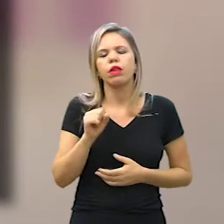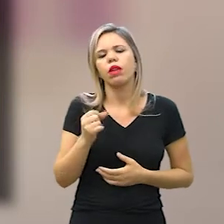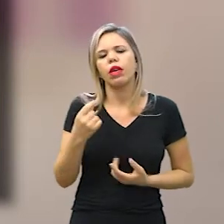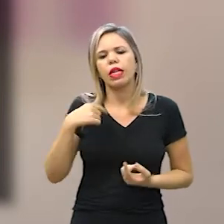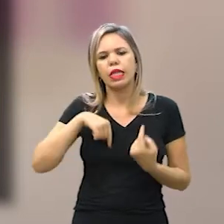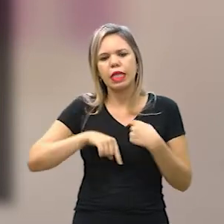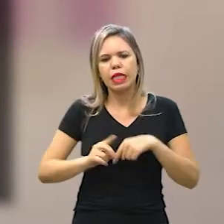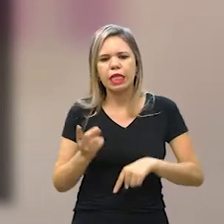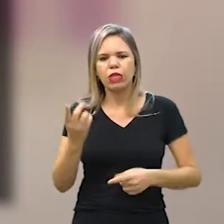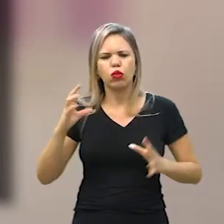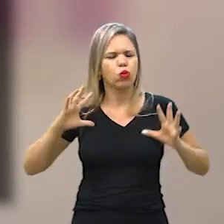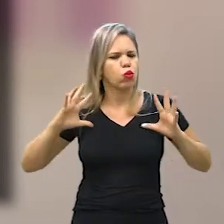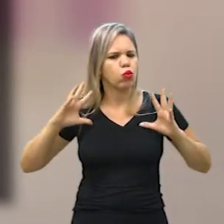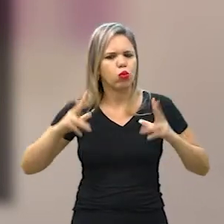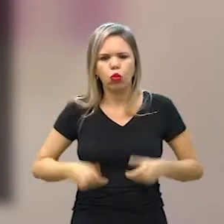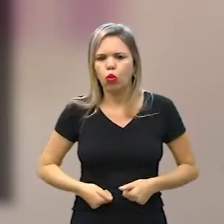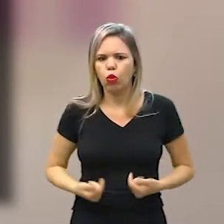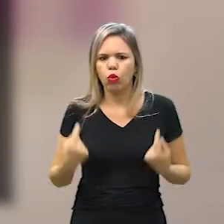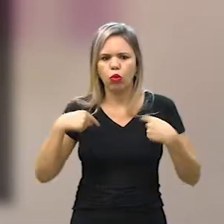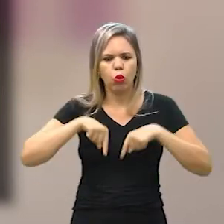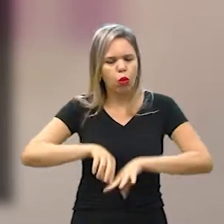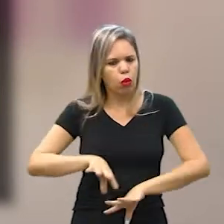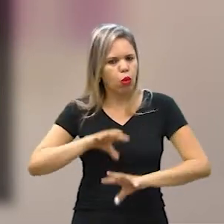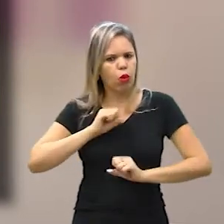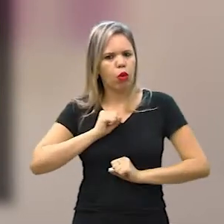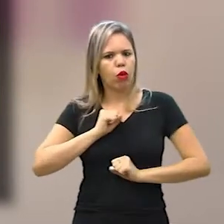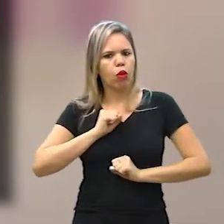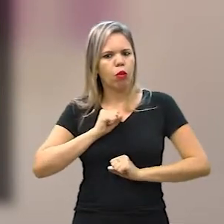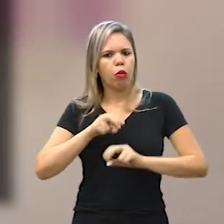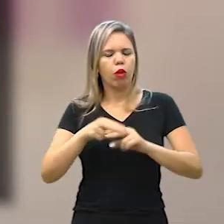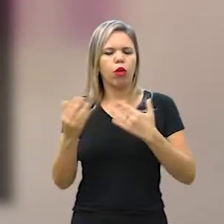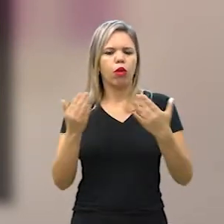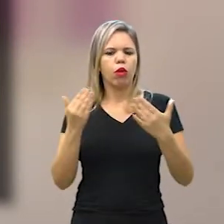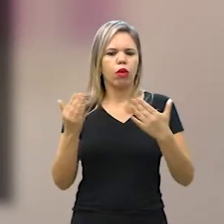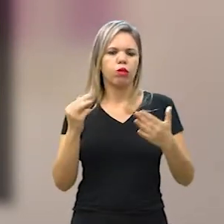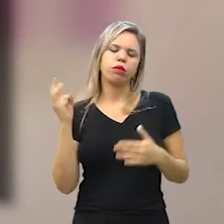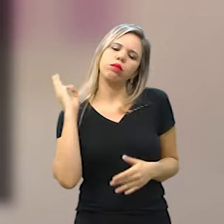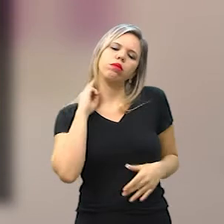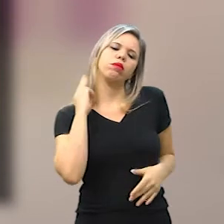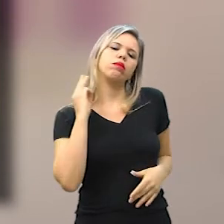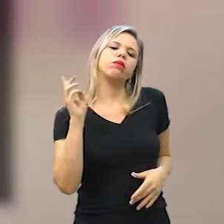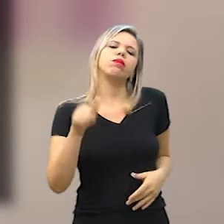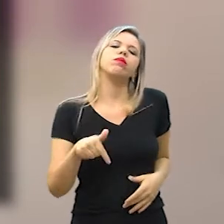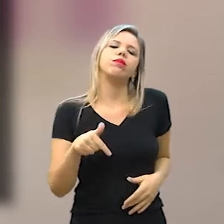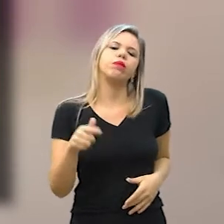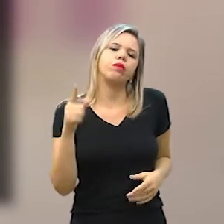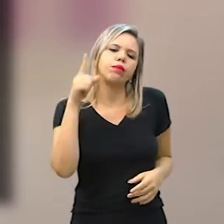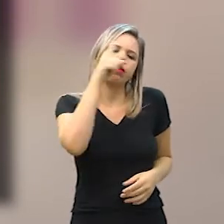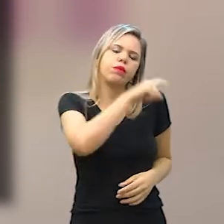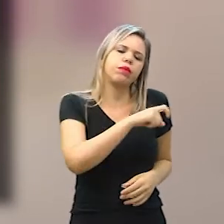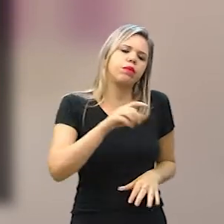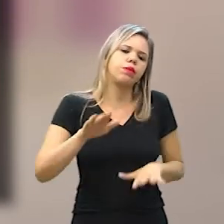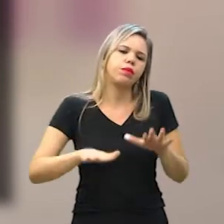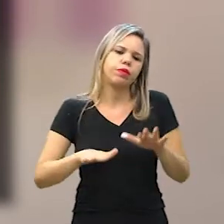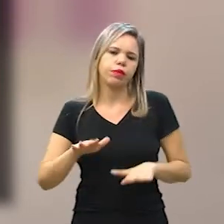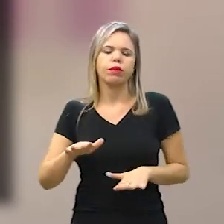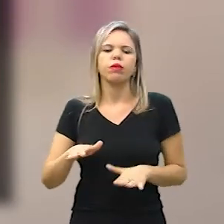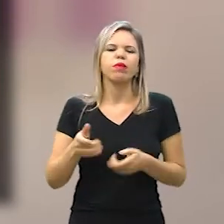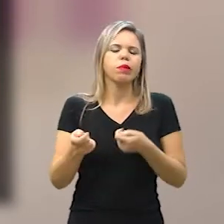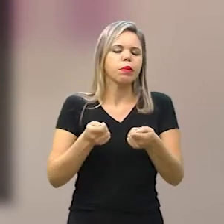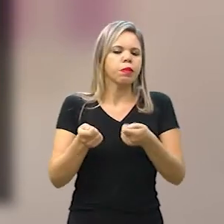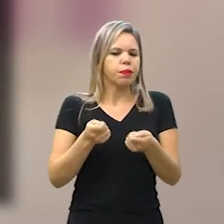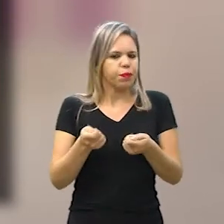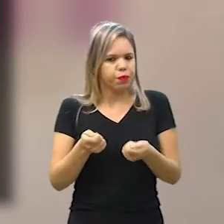septicemia, né, que é uma infecção generalizada concomitante com o quadro da meningite. E esse quadro é muito difícil, muitas vezes,